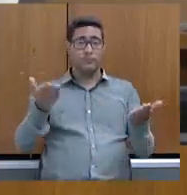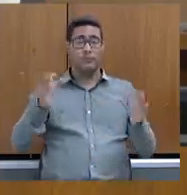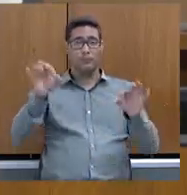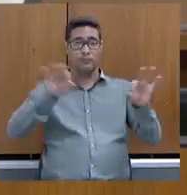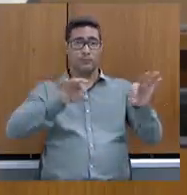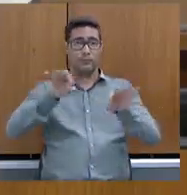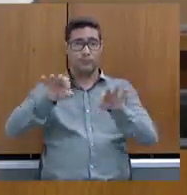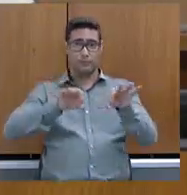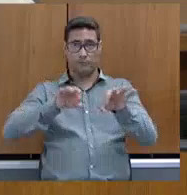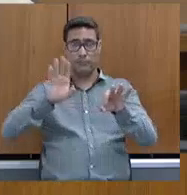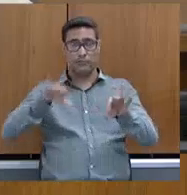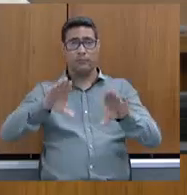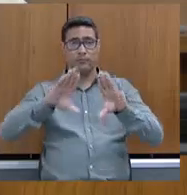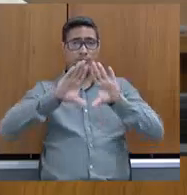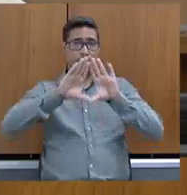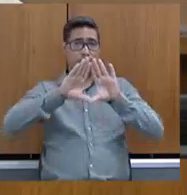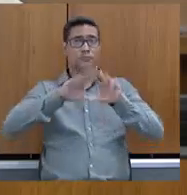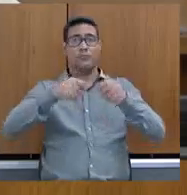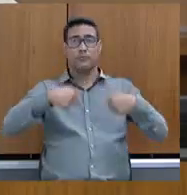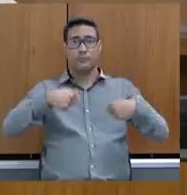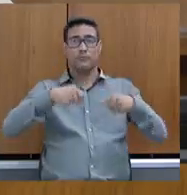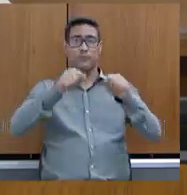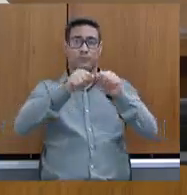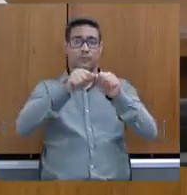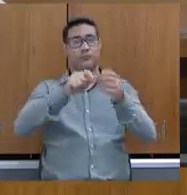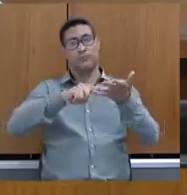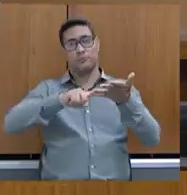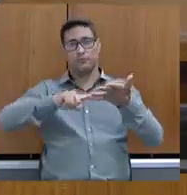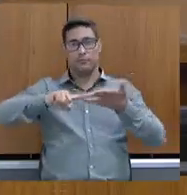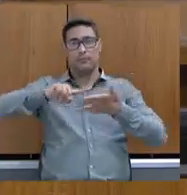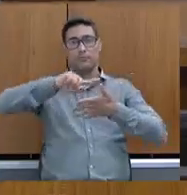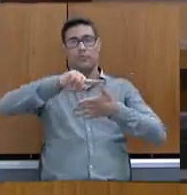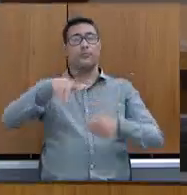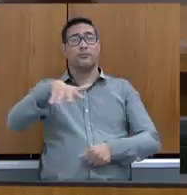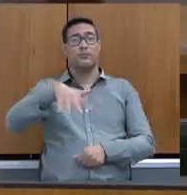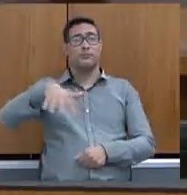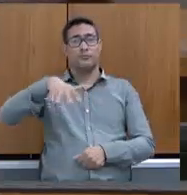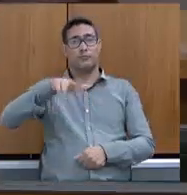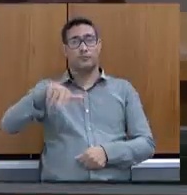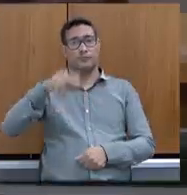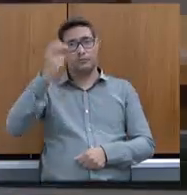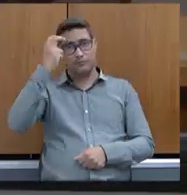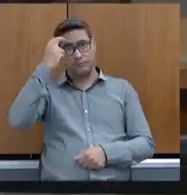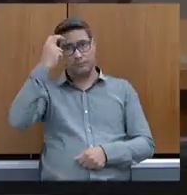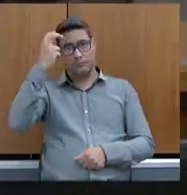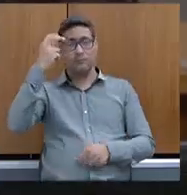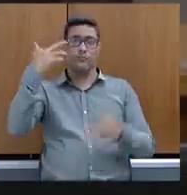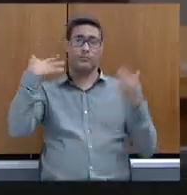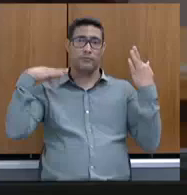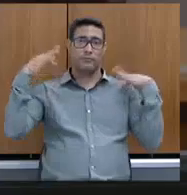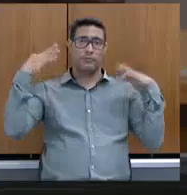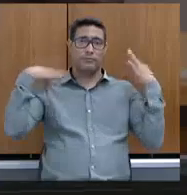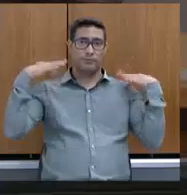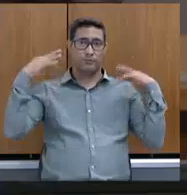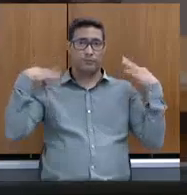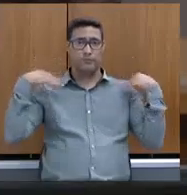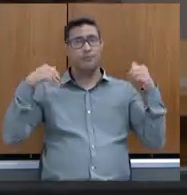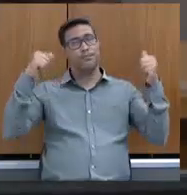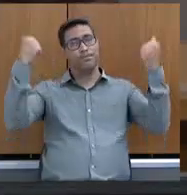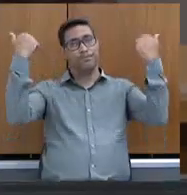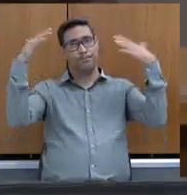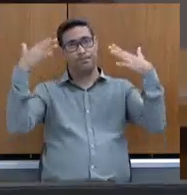Assembleia com relação ao que deve ser feito esse trabalho que deve ser feito na área da cultura do Turismo parabéns